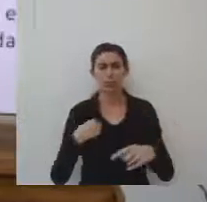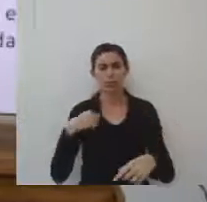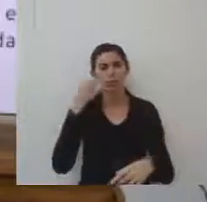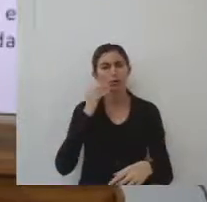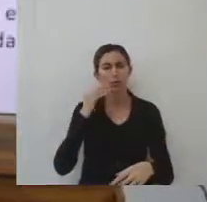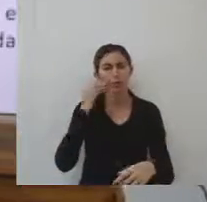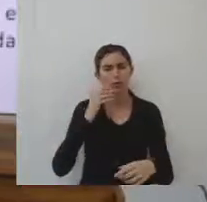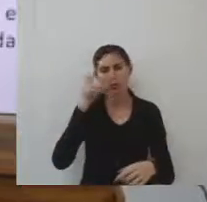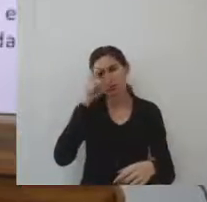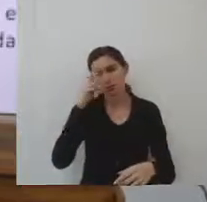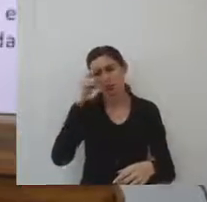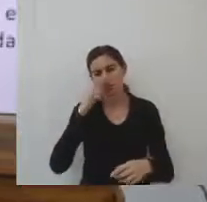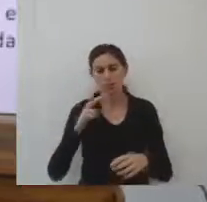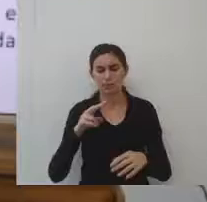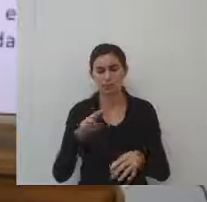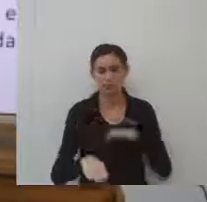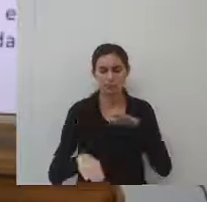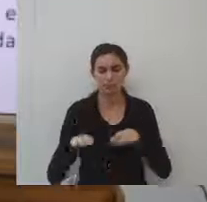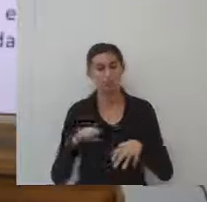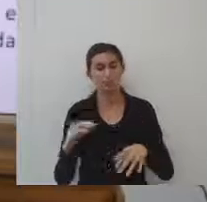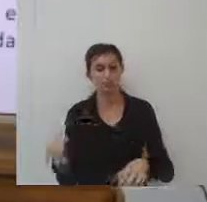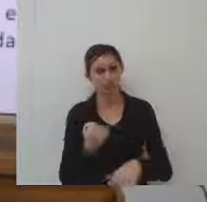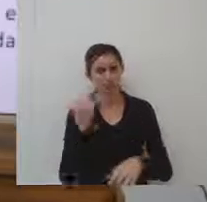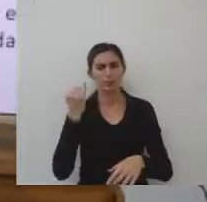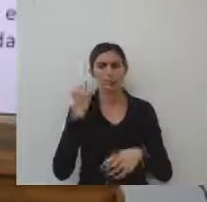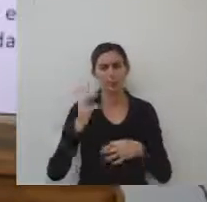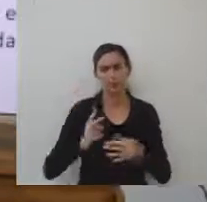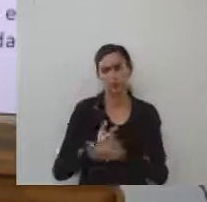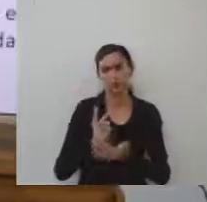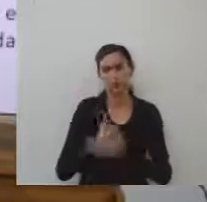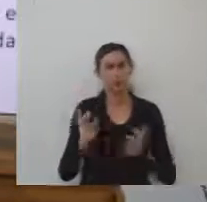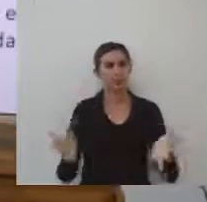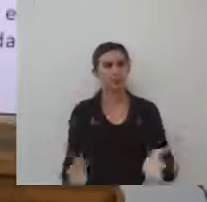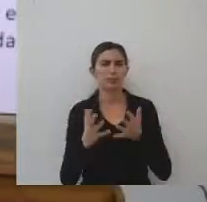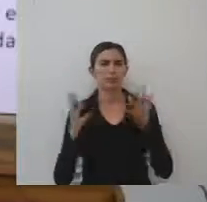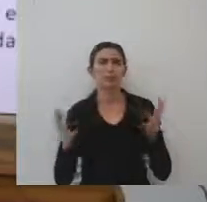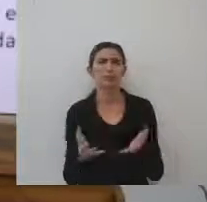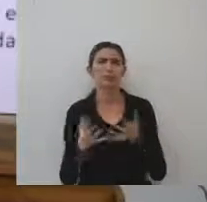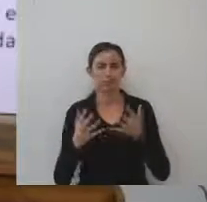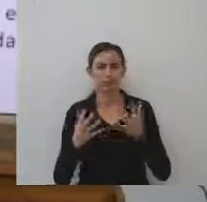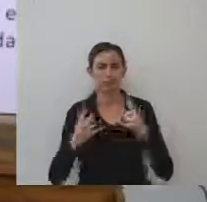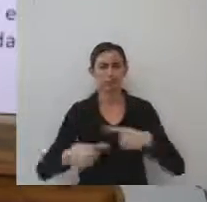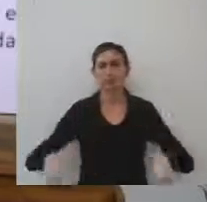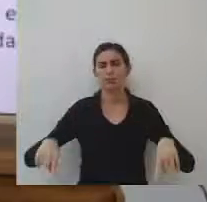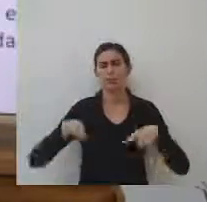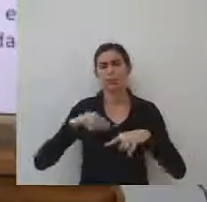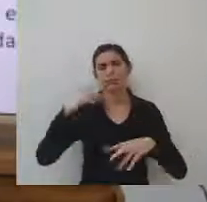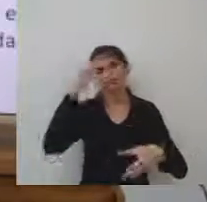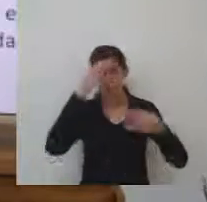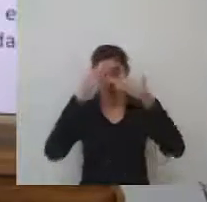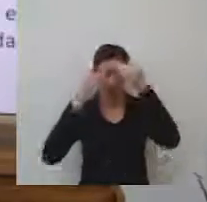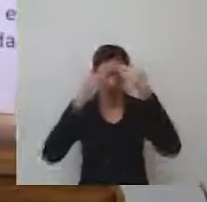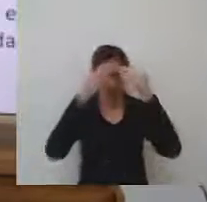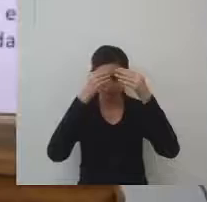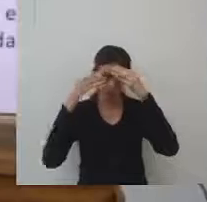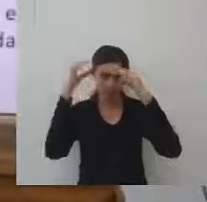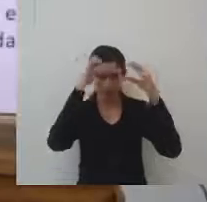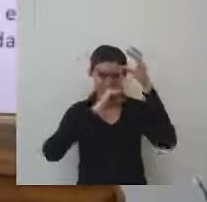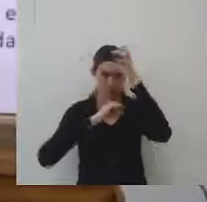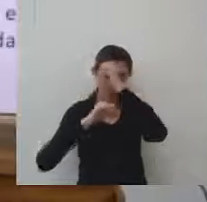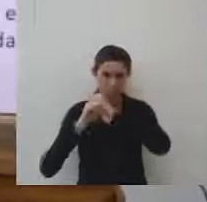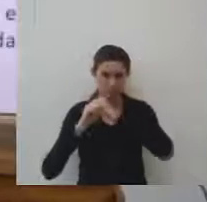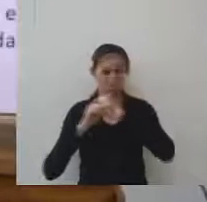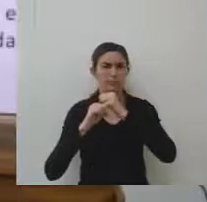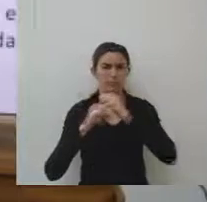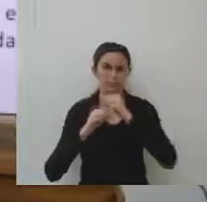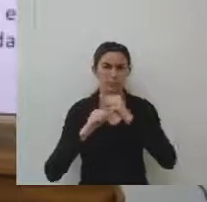os passos. Então é importante porque eu vou estar sempre estimulando. E à medida que eu decoro ou aprendo, acho